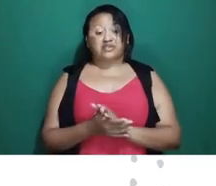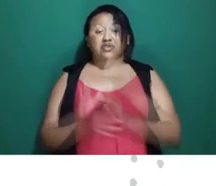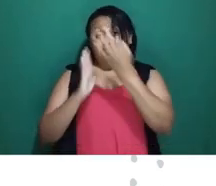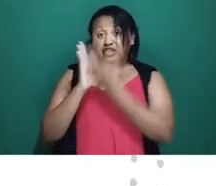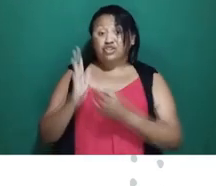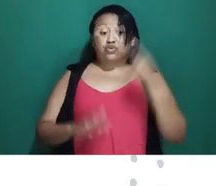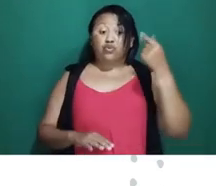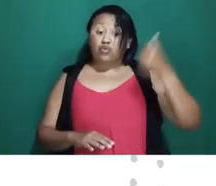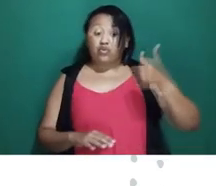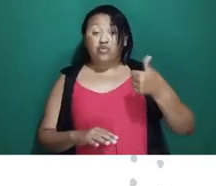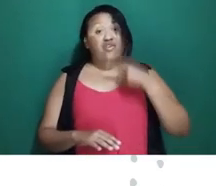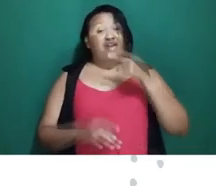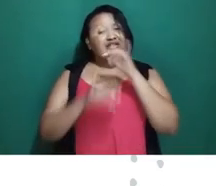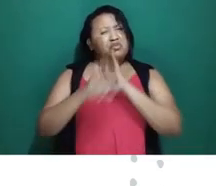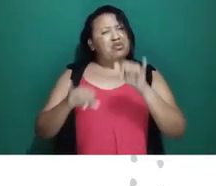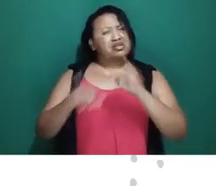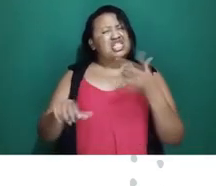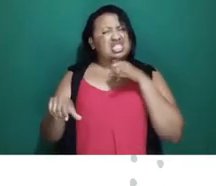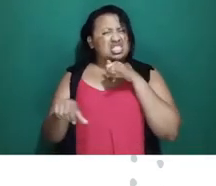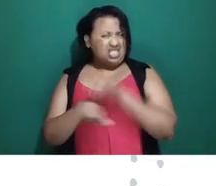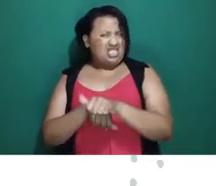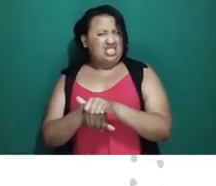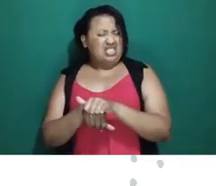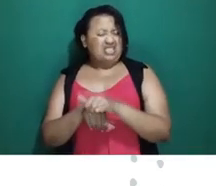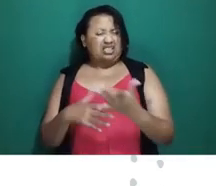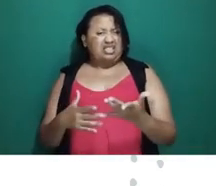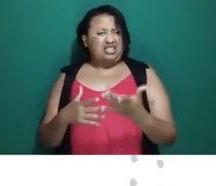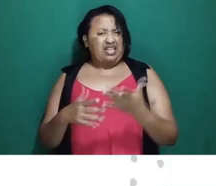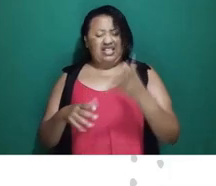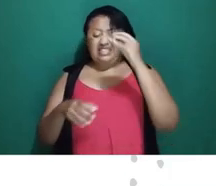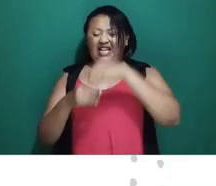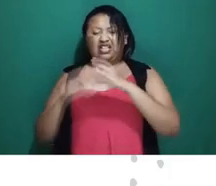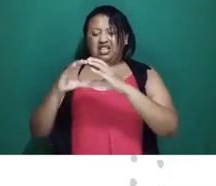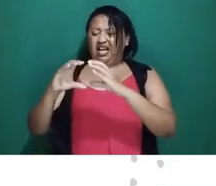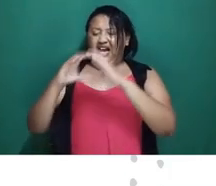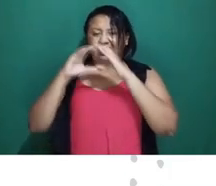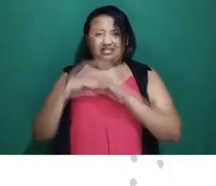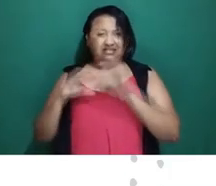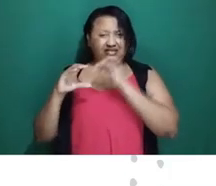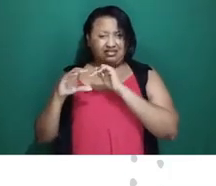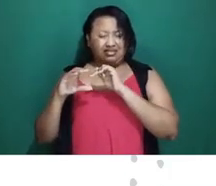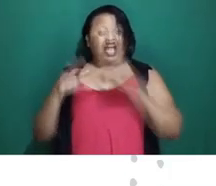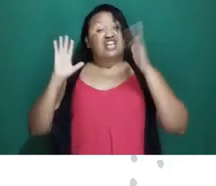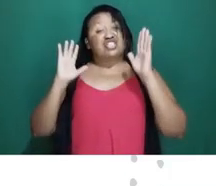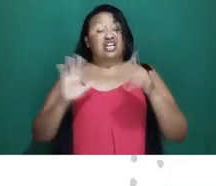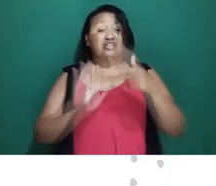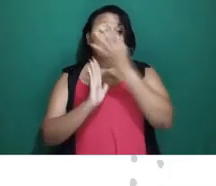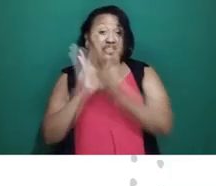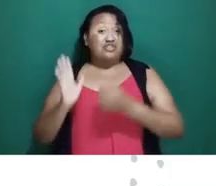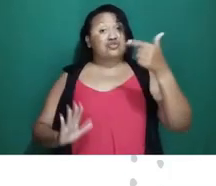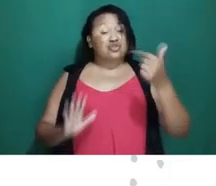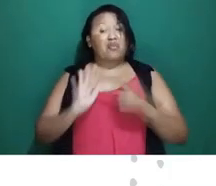o texto 1 trata-se de uma propaganda enganosa sobre a composição de um sanduíche já o texto dois inclui uma retratação